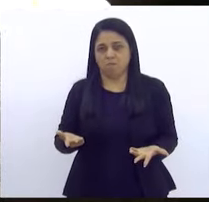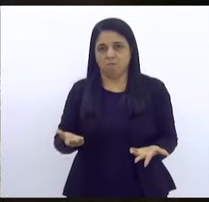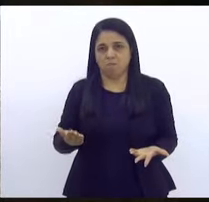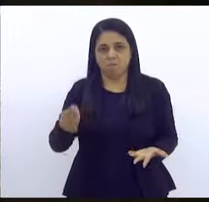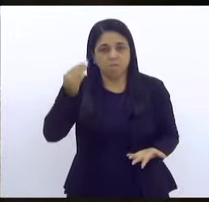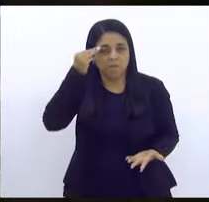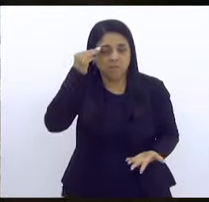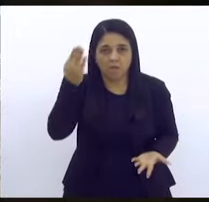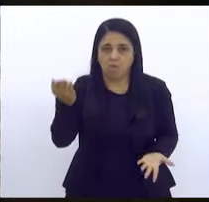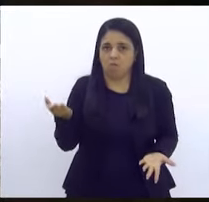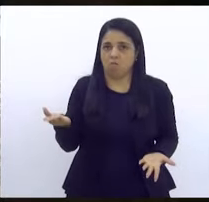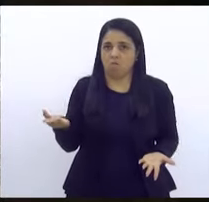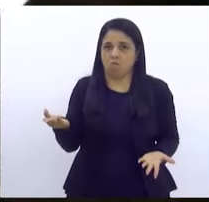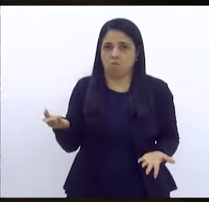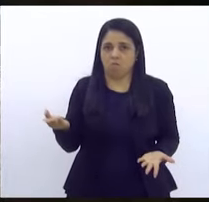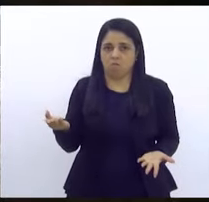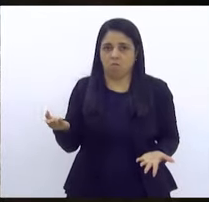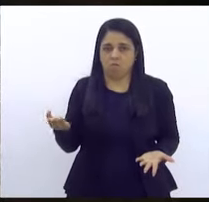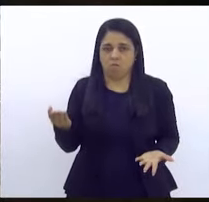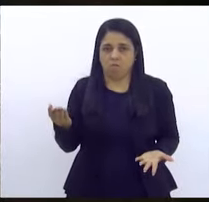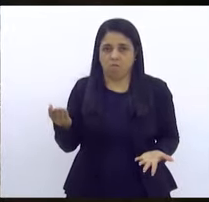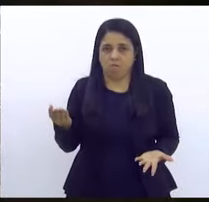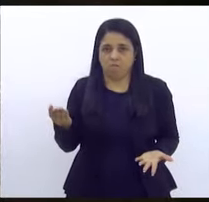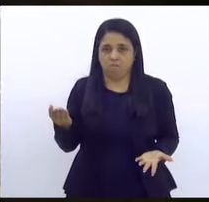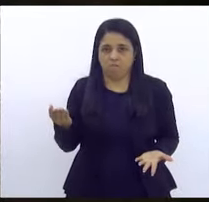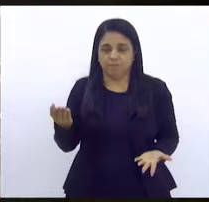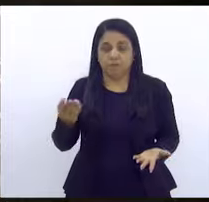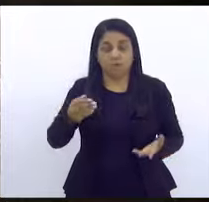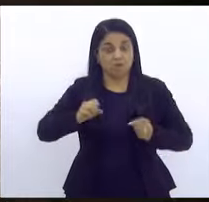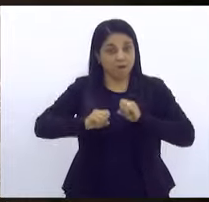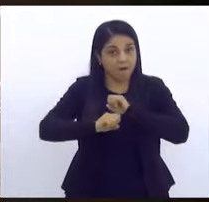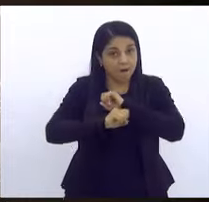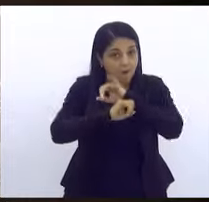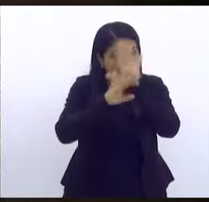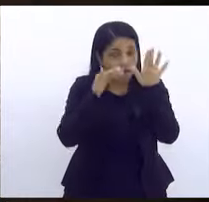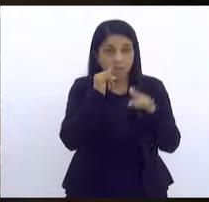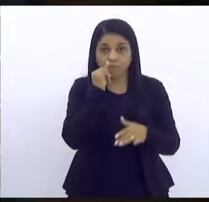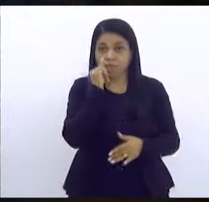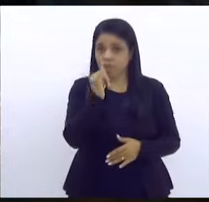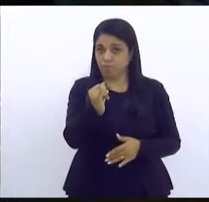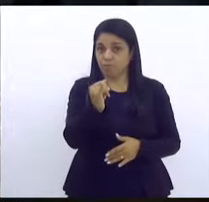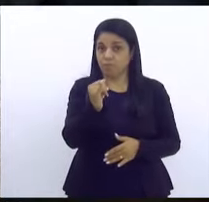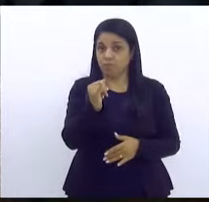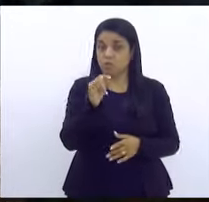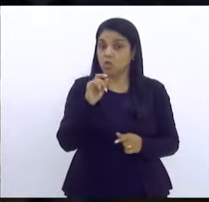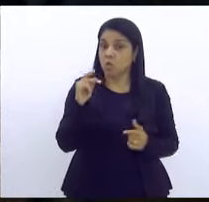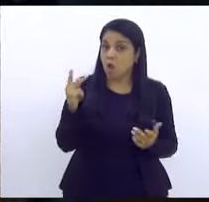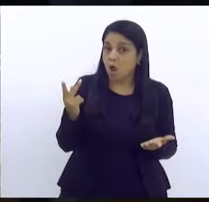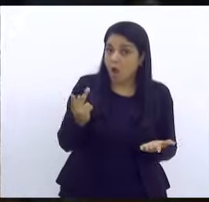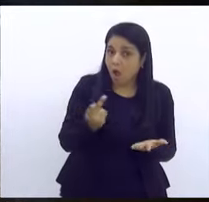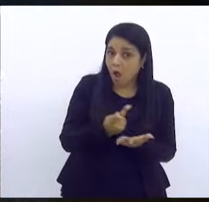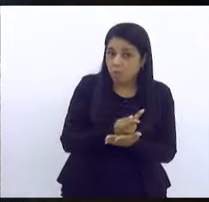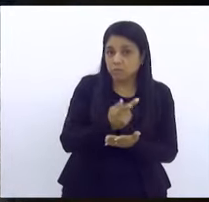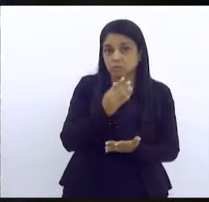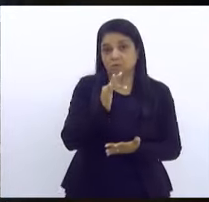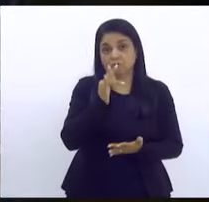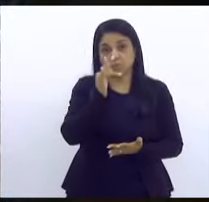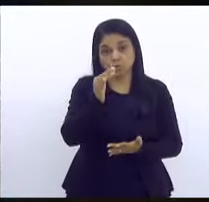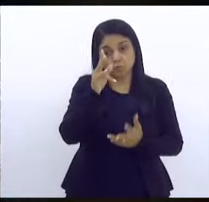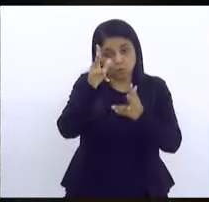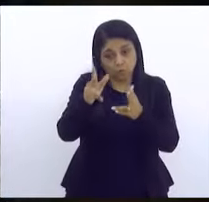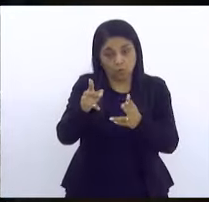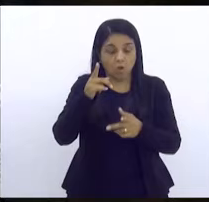mental. Então, eu quero deixar claro que o que pode acontecer, como o deputado Luiz Paulo aqui